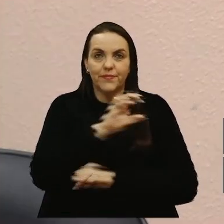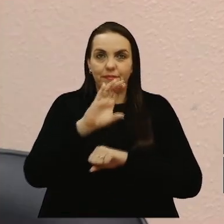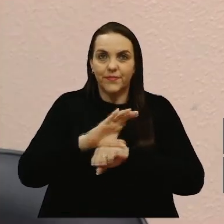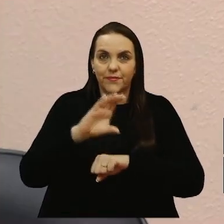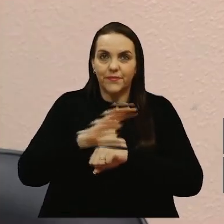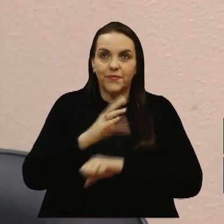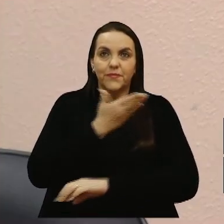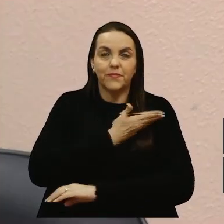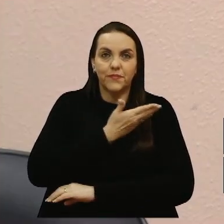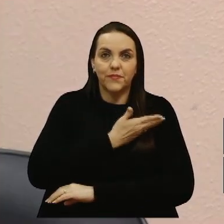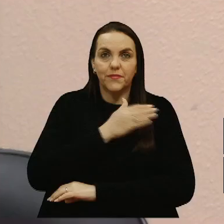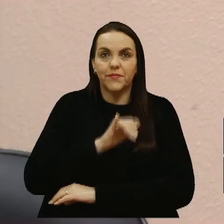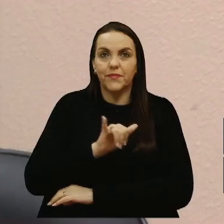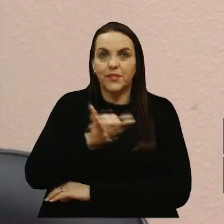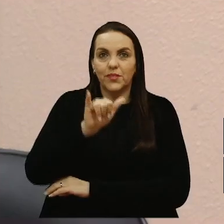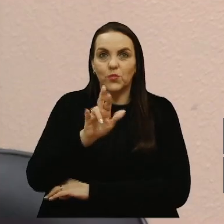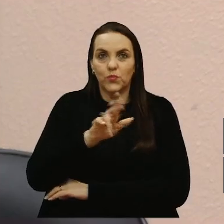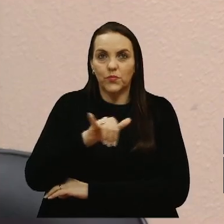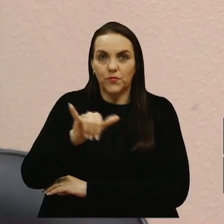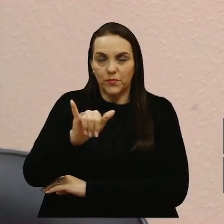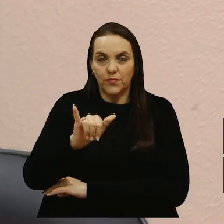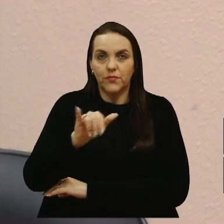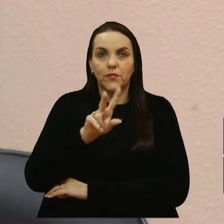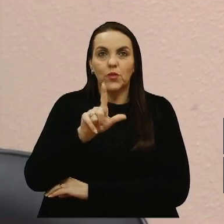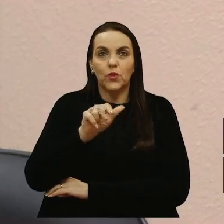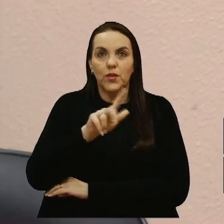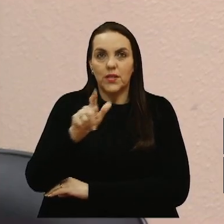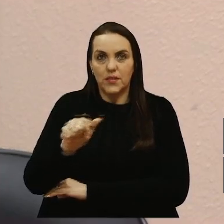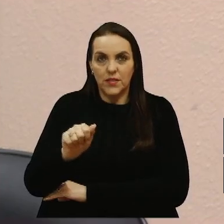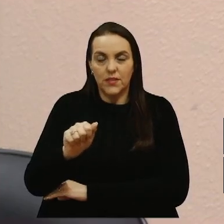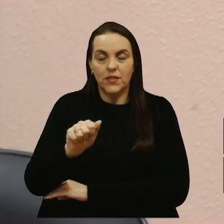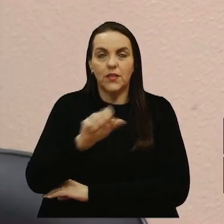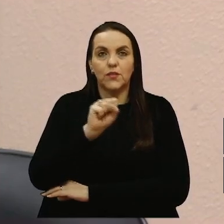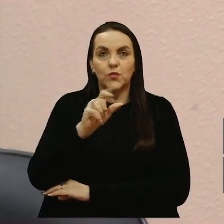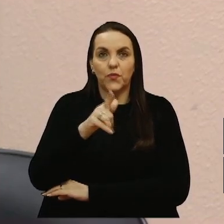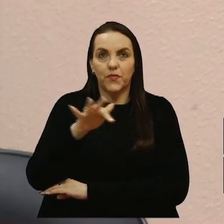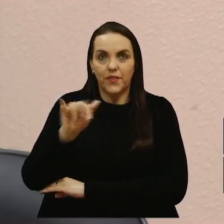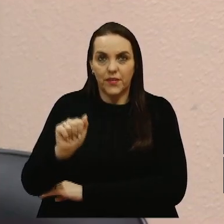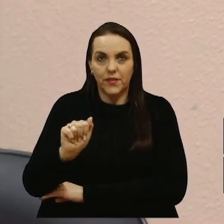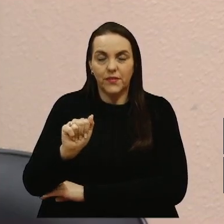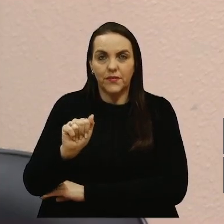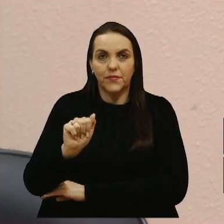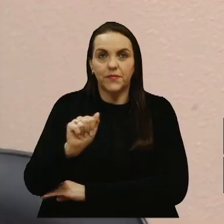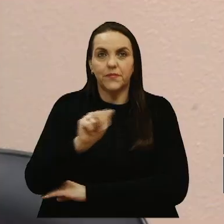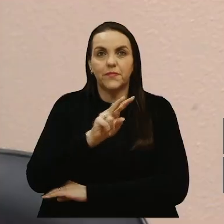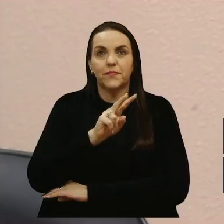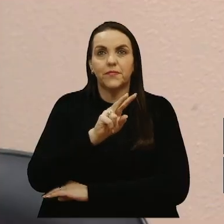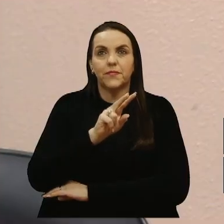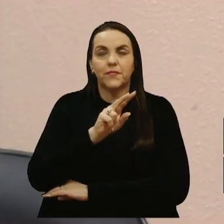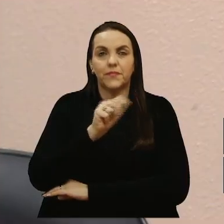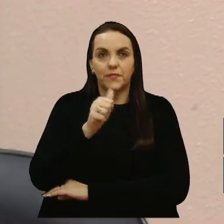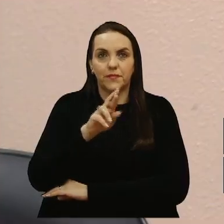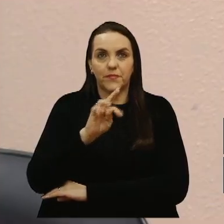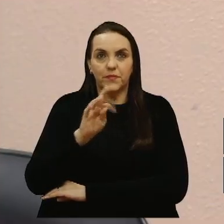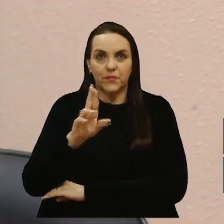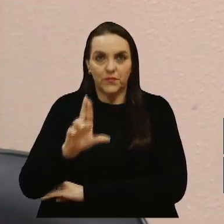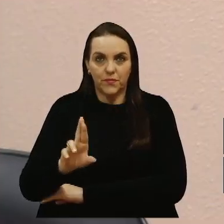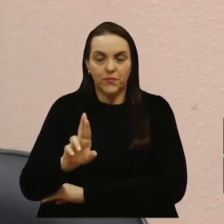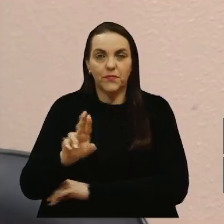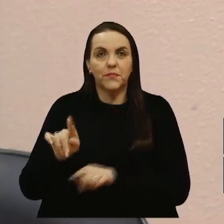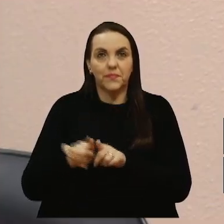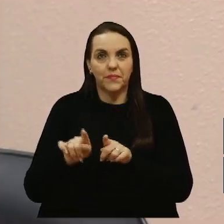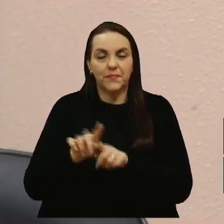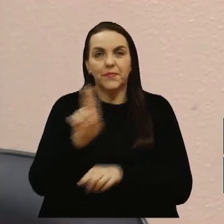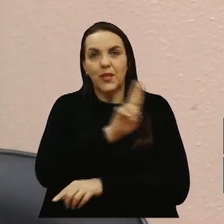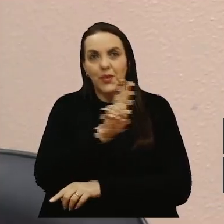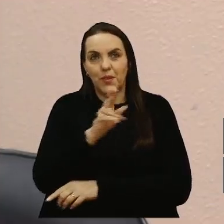Yuri Sirtoli, Luísa Weiss Angeli, Rafael Becker, Sofia Viale dos Santos e Arthur Saquete. Em nome deles,